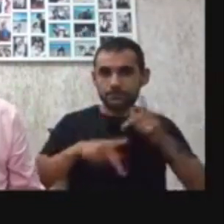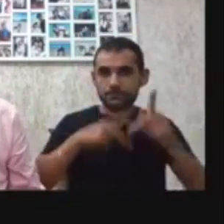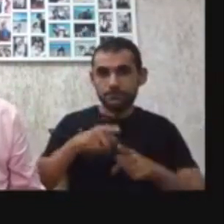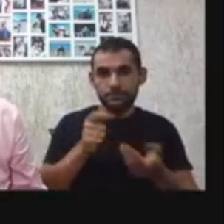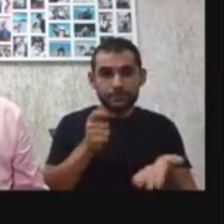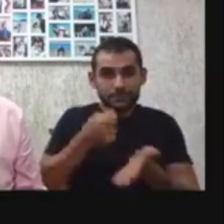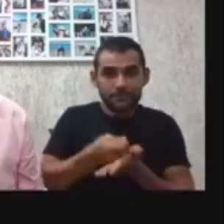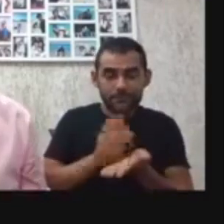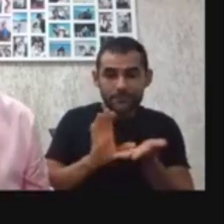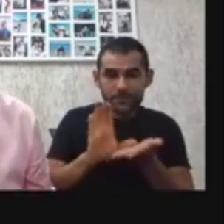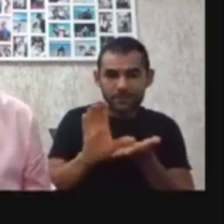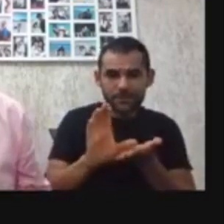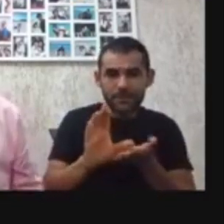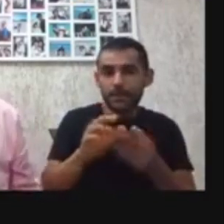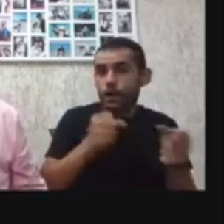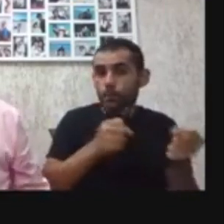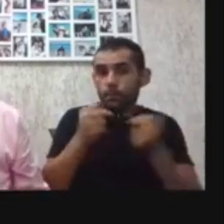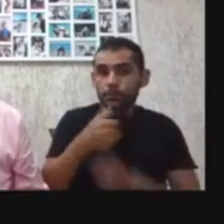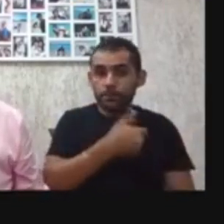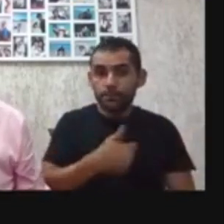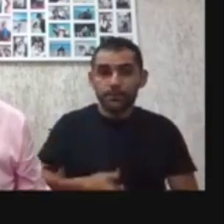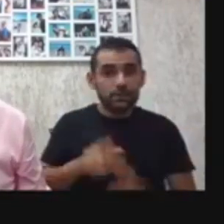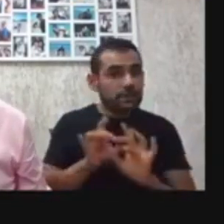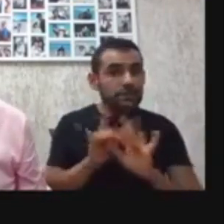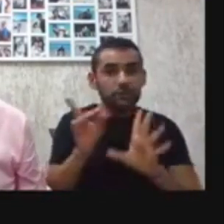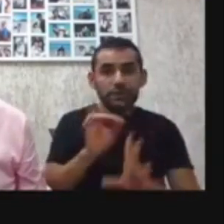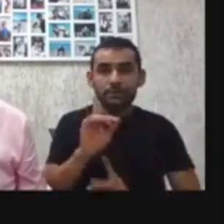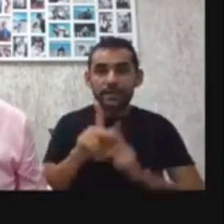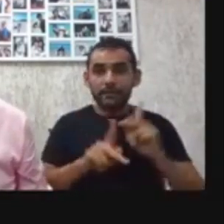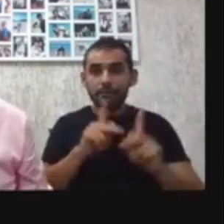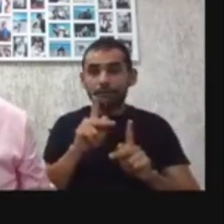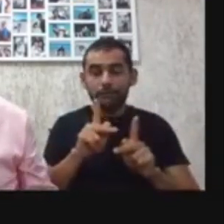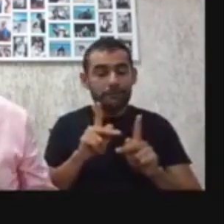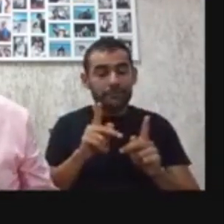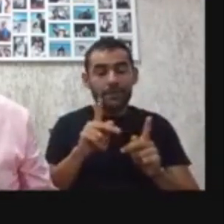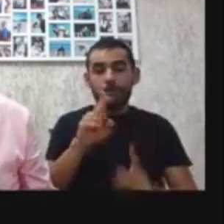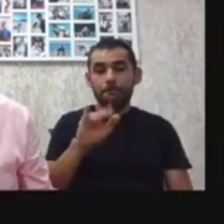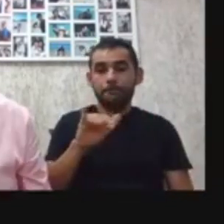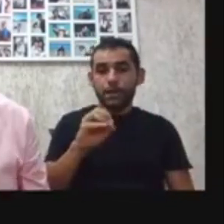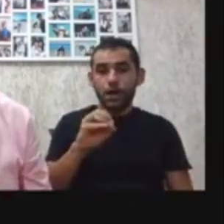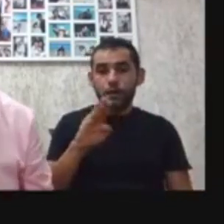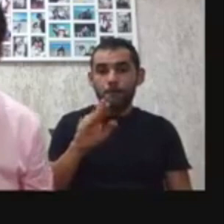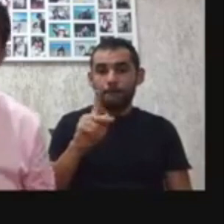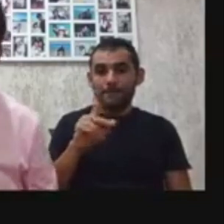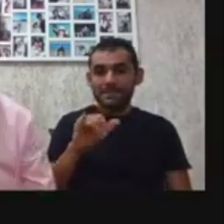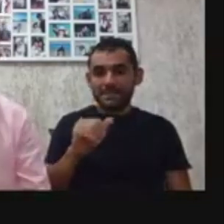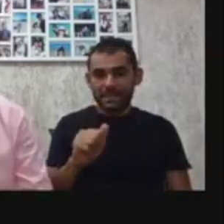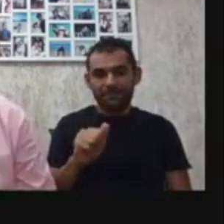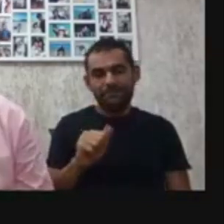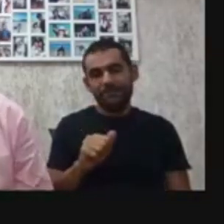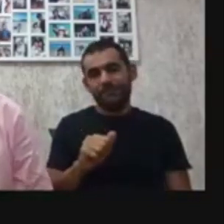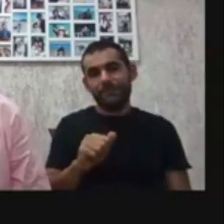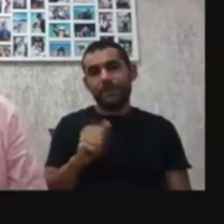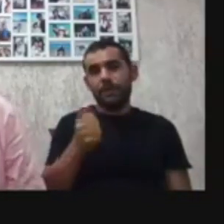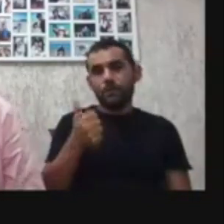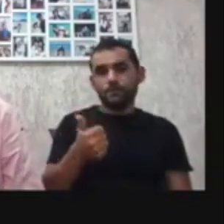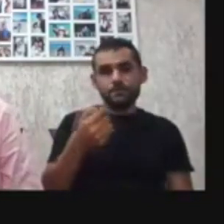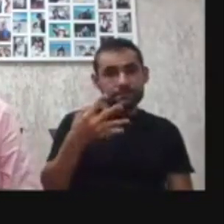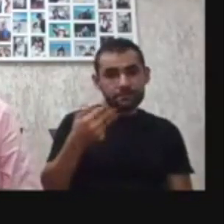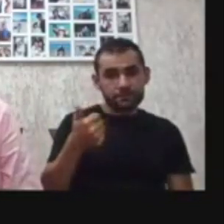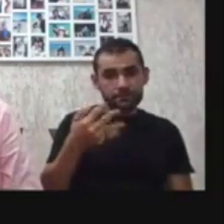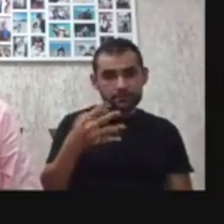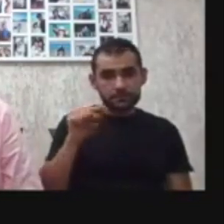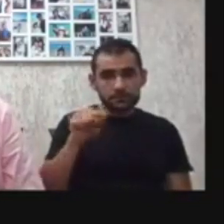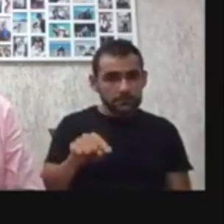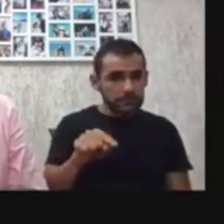condições de pagar biópsia. E o poder público não libera biópsia para essa população. Aí, 414 mil, quantas biópsias